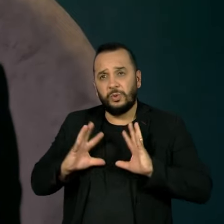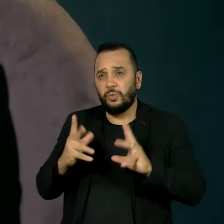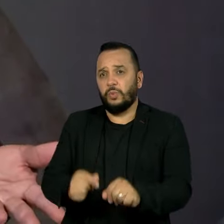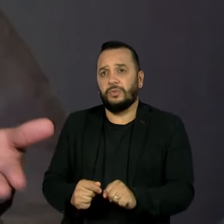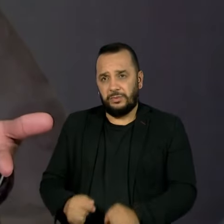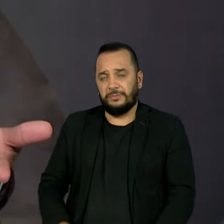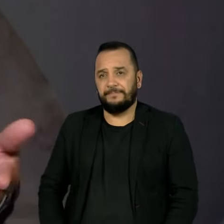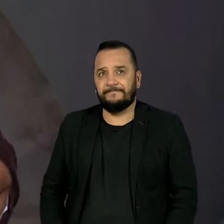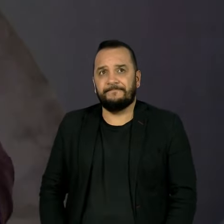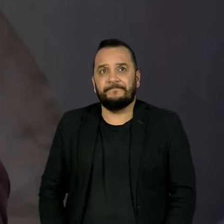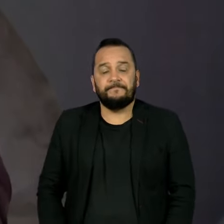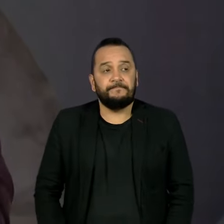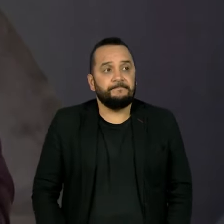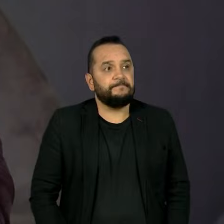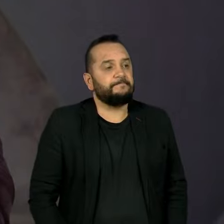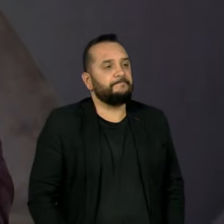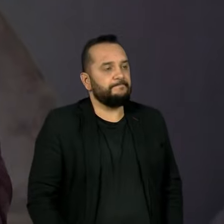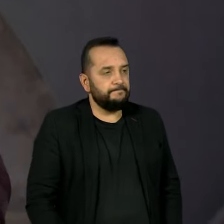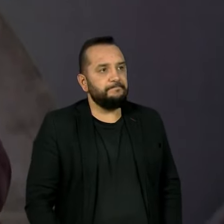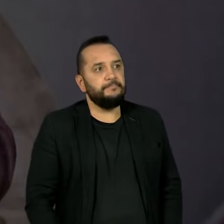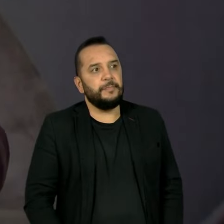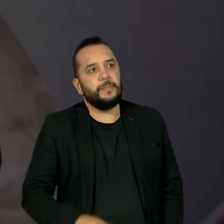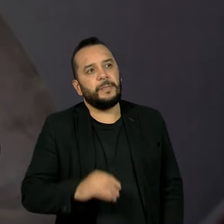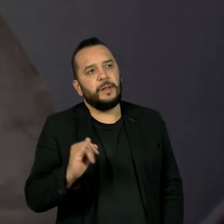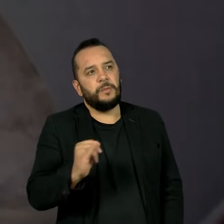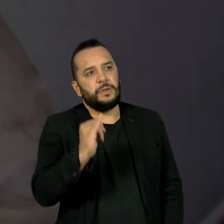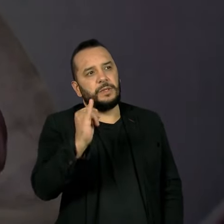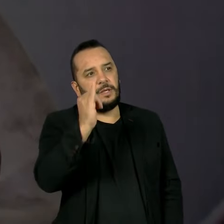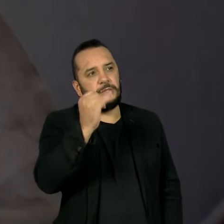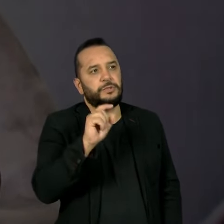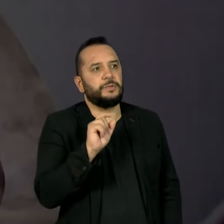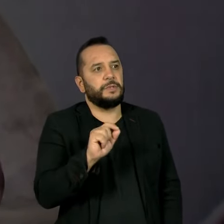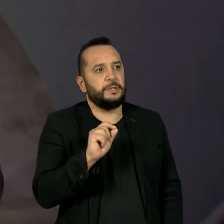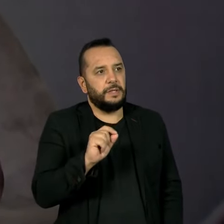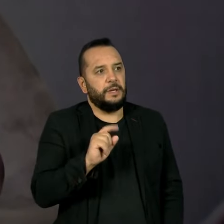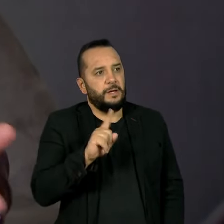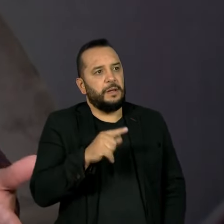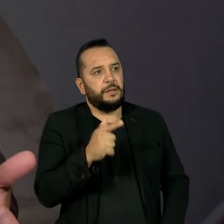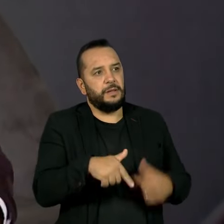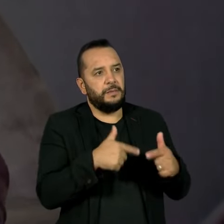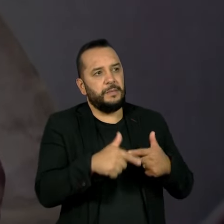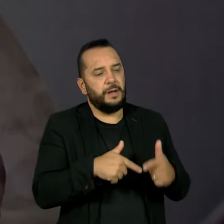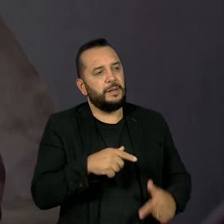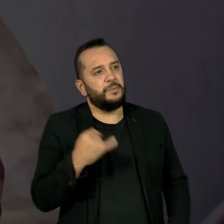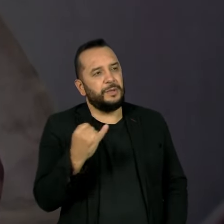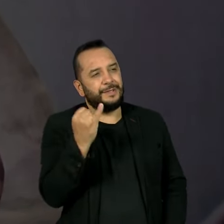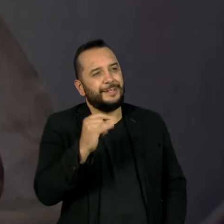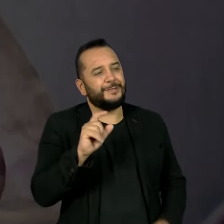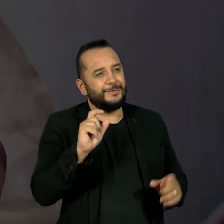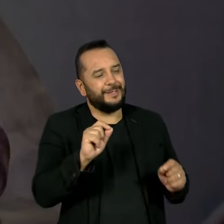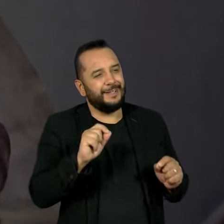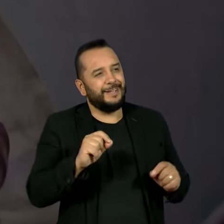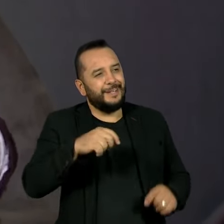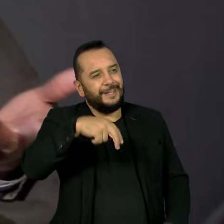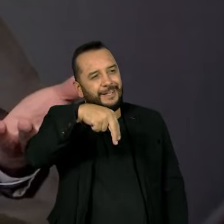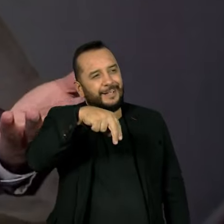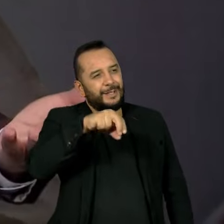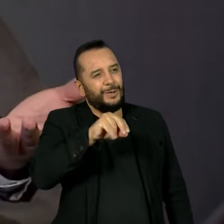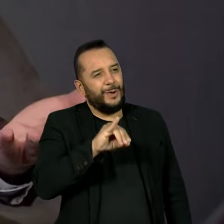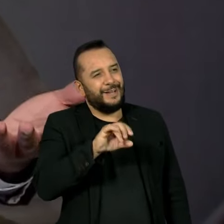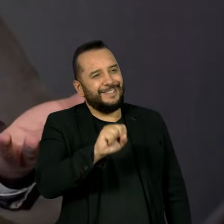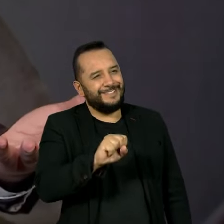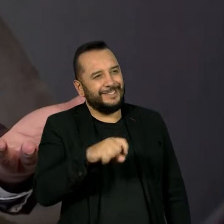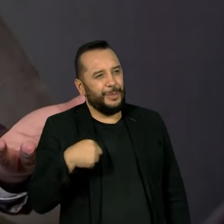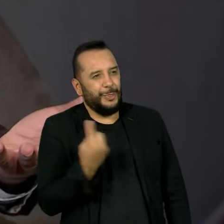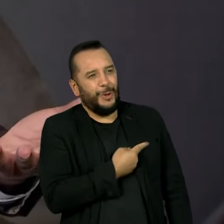previdenciários. Importante, no caso, né, Angélica? E talvez esse é um trabalho importante da nós, não é? Que é justamente trazer essa